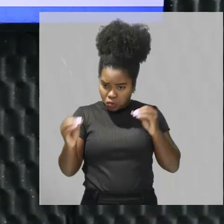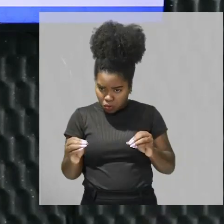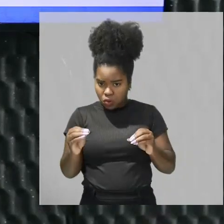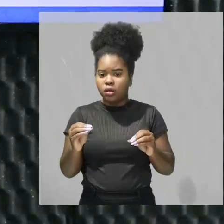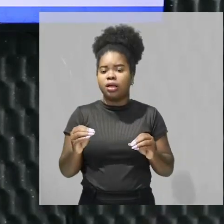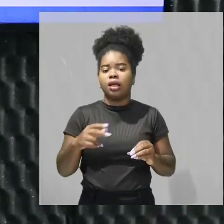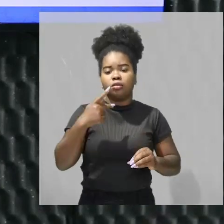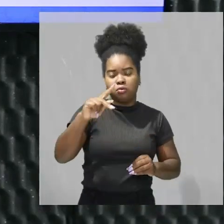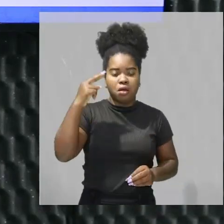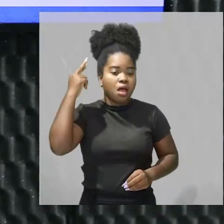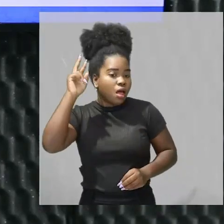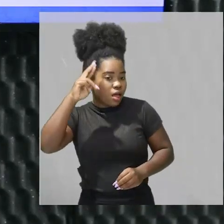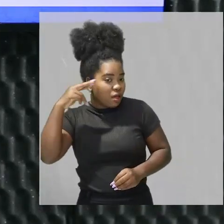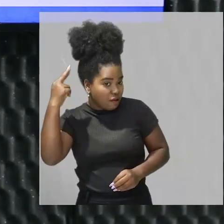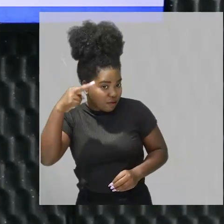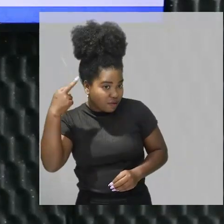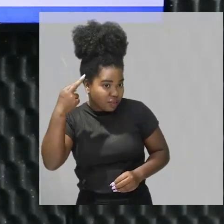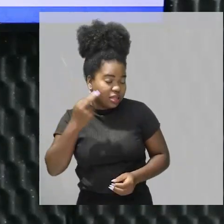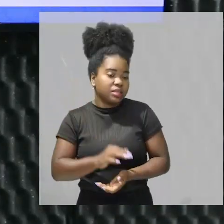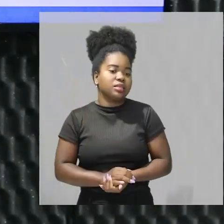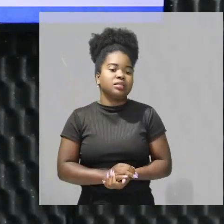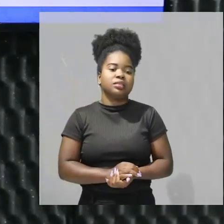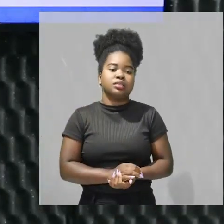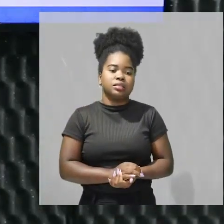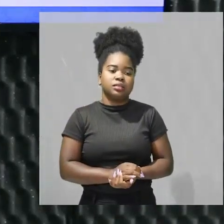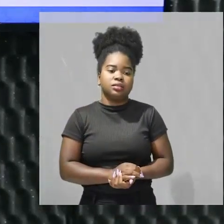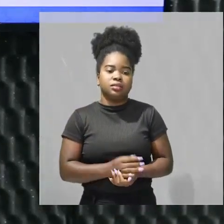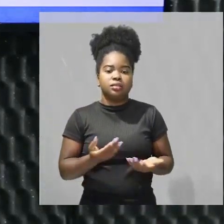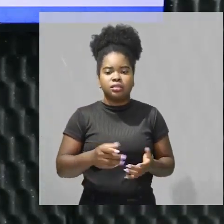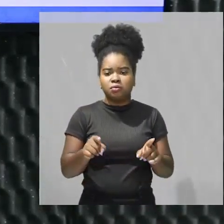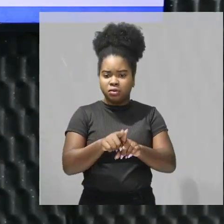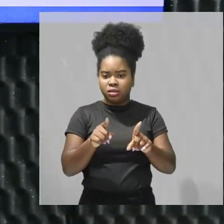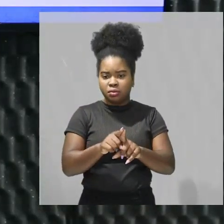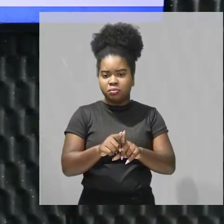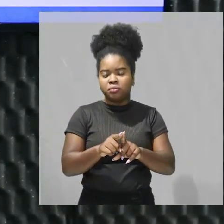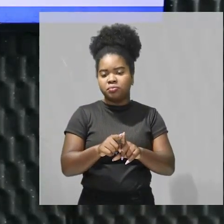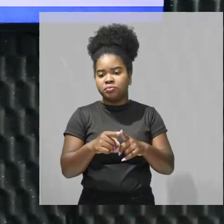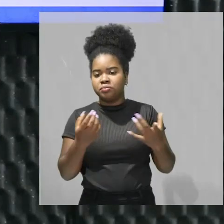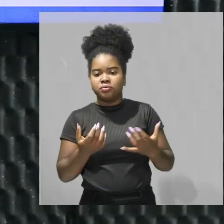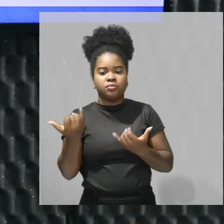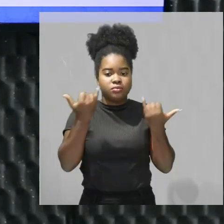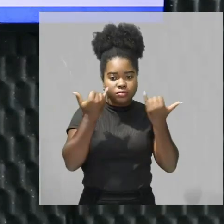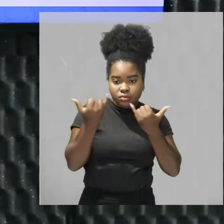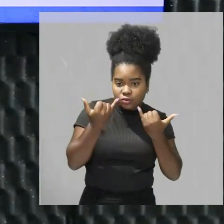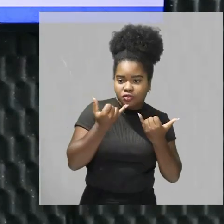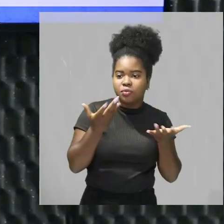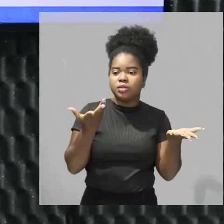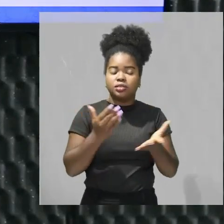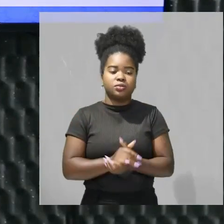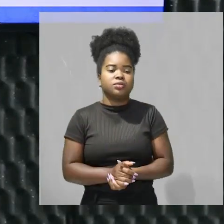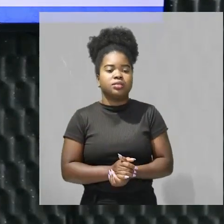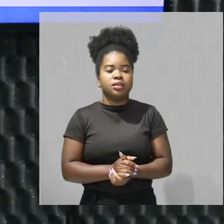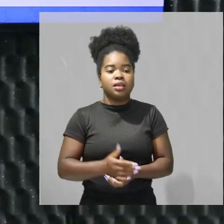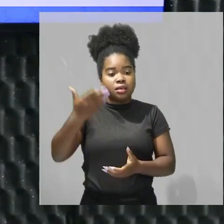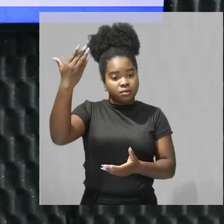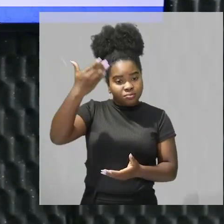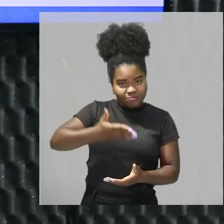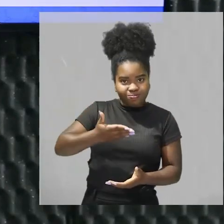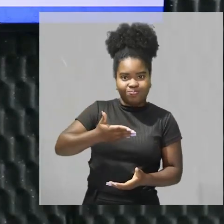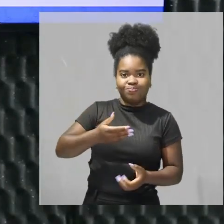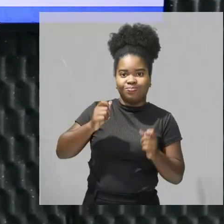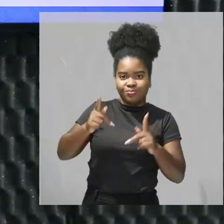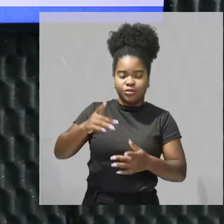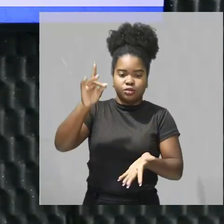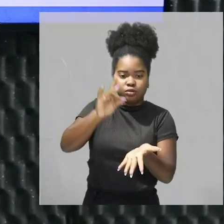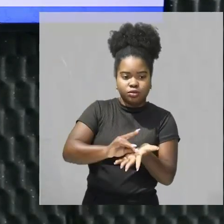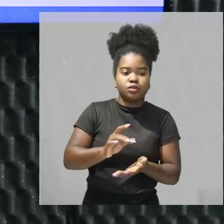seu ponto de vista através de argumentos, né? Lembrando também que você vai usar qual modalidade da